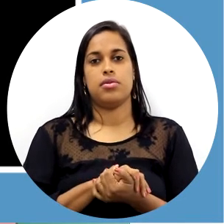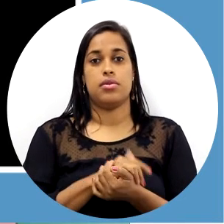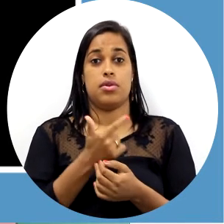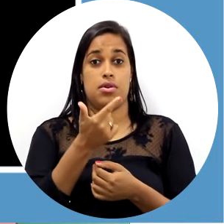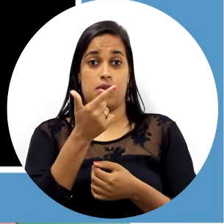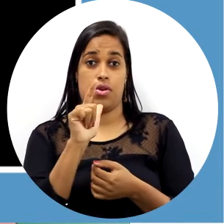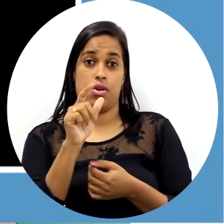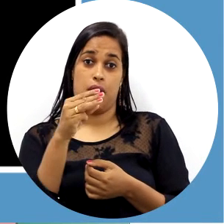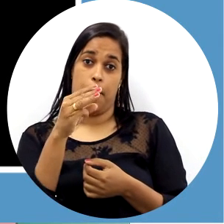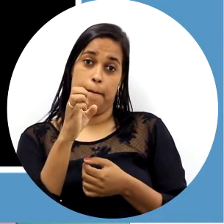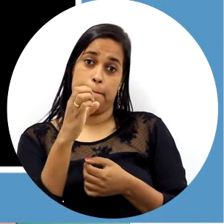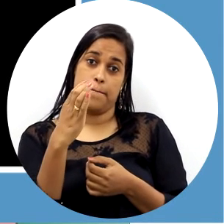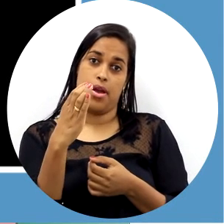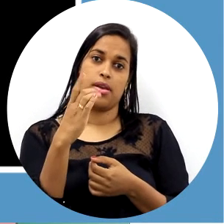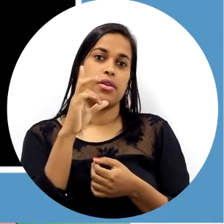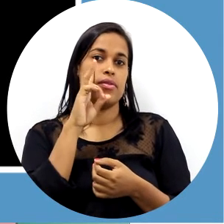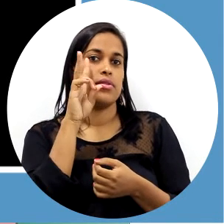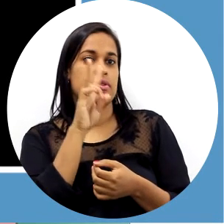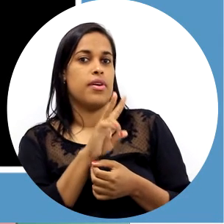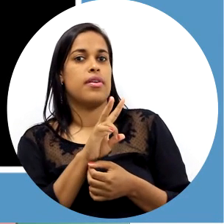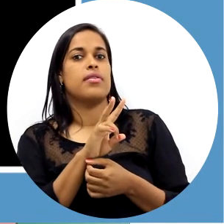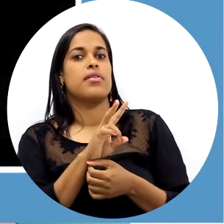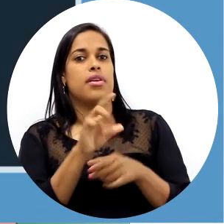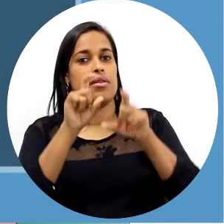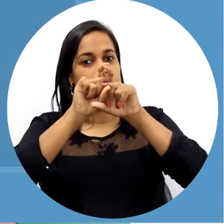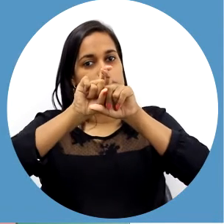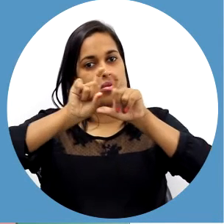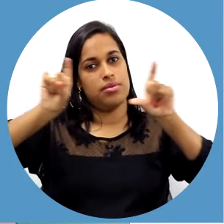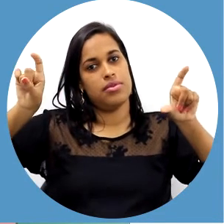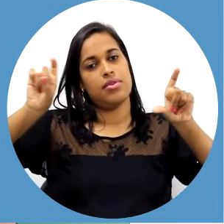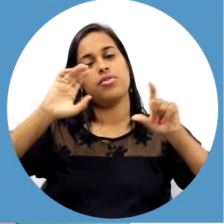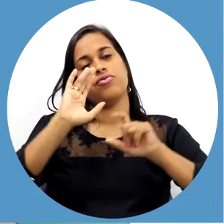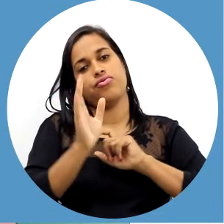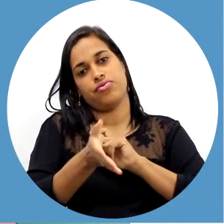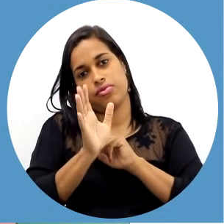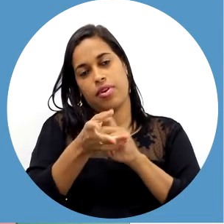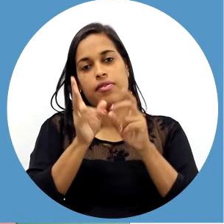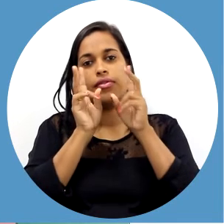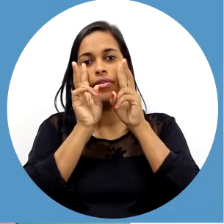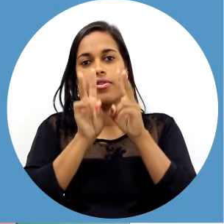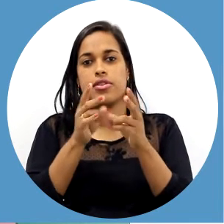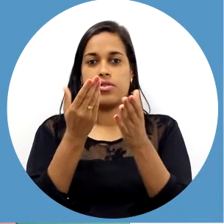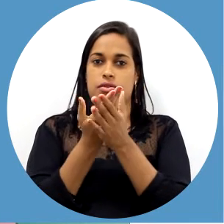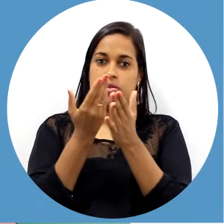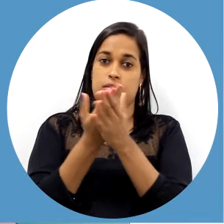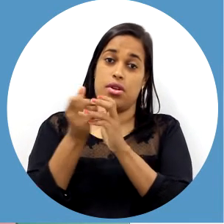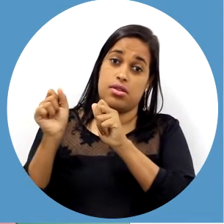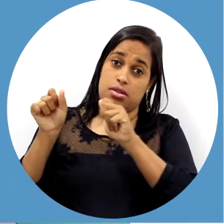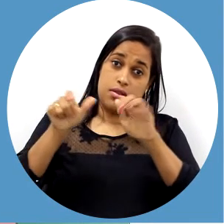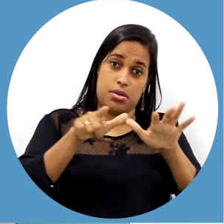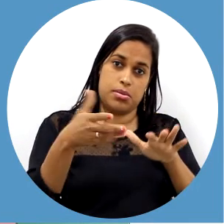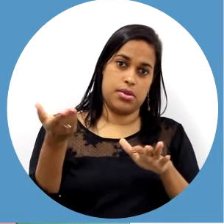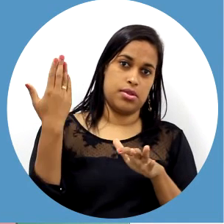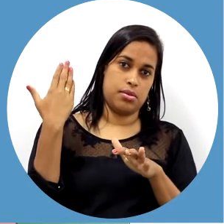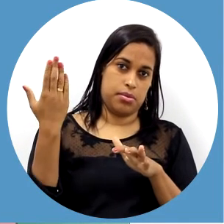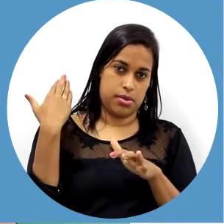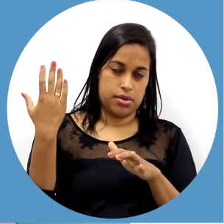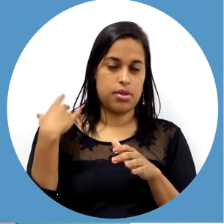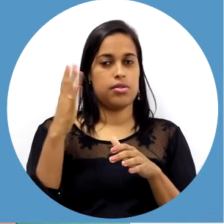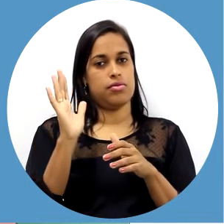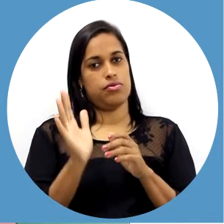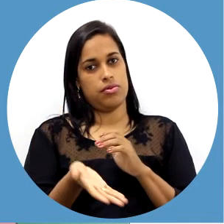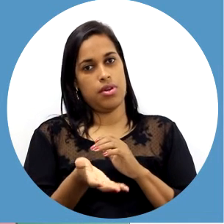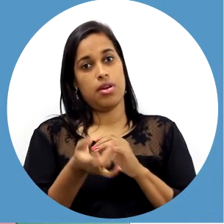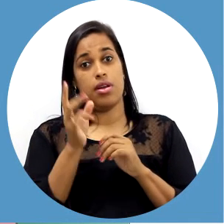ver o endereço MAC dessa placa de rede. O endereço MAC já foi visto na nossa semana